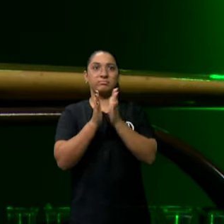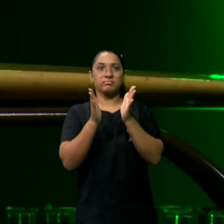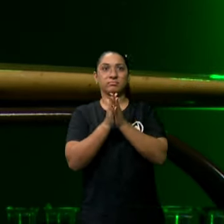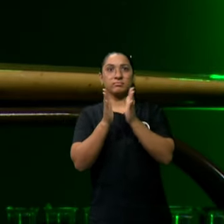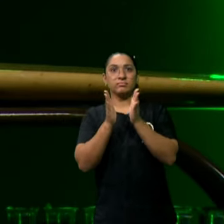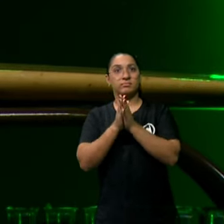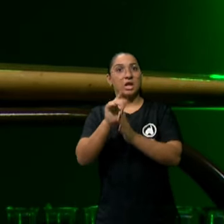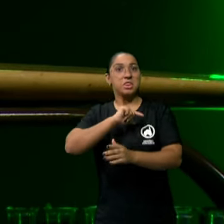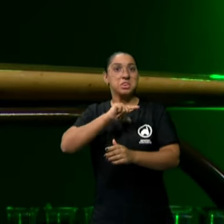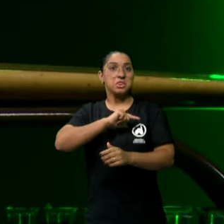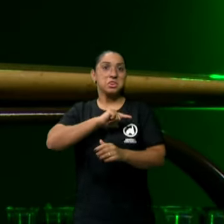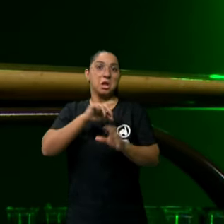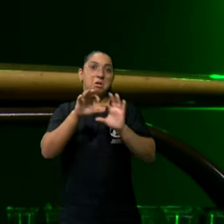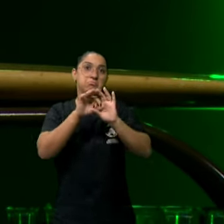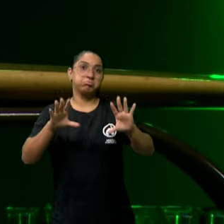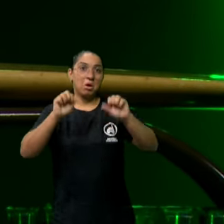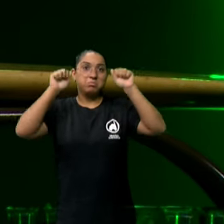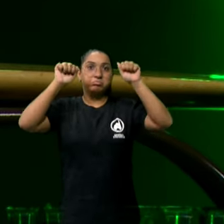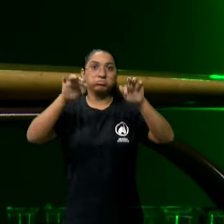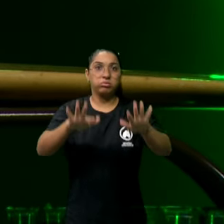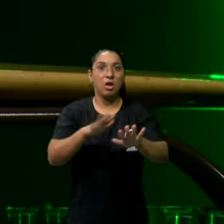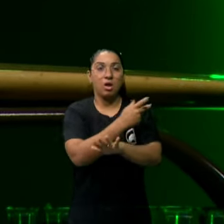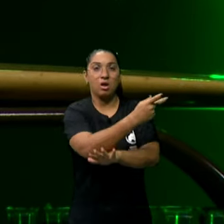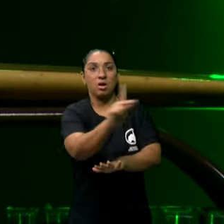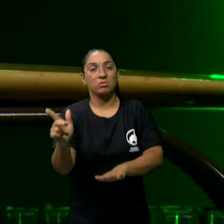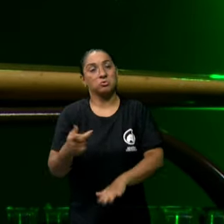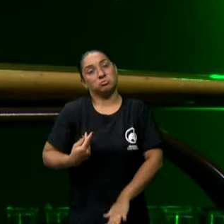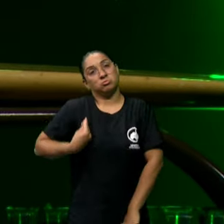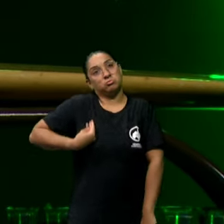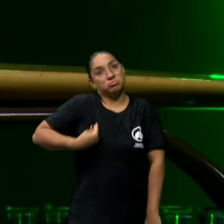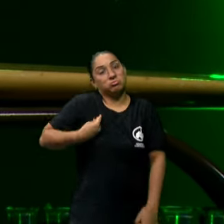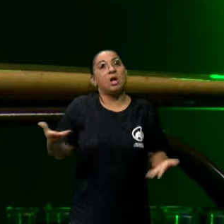algo foi liberado sobre nós hoje aqui